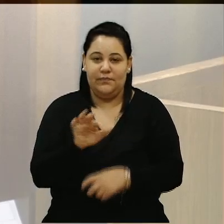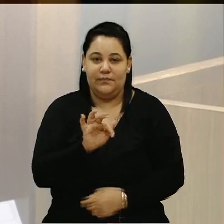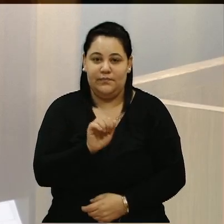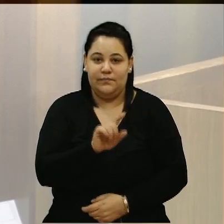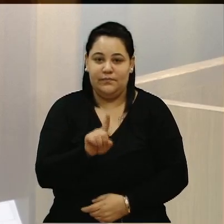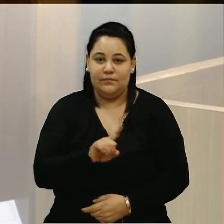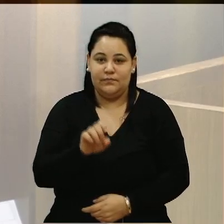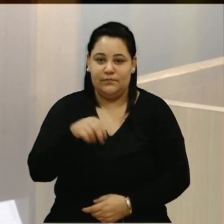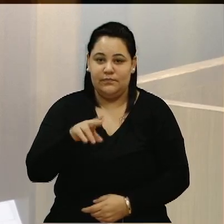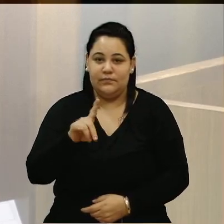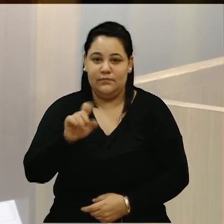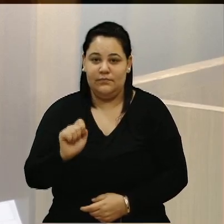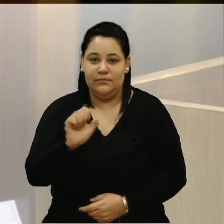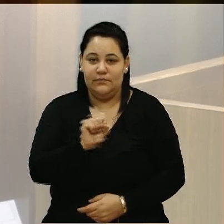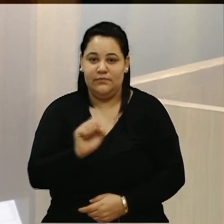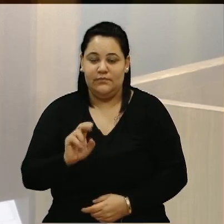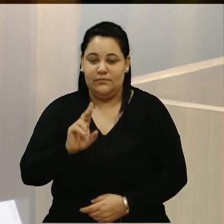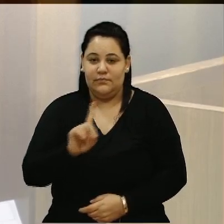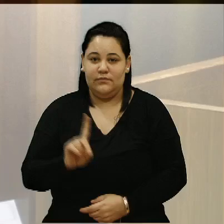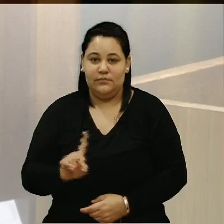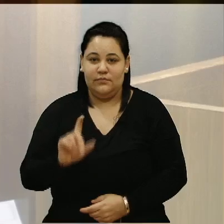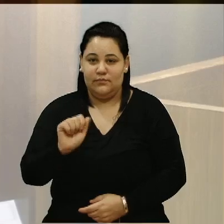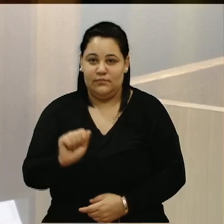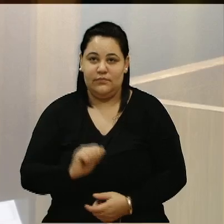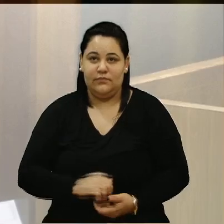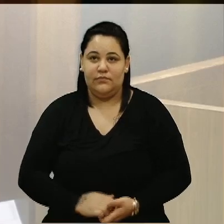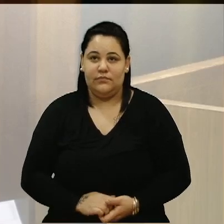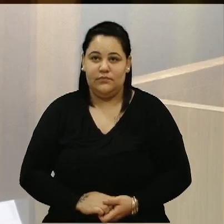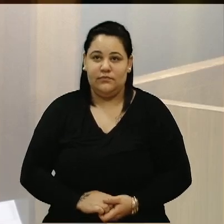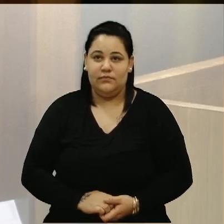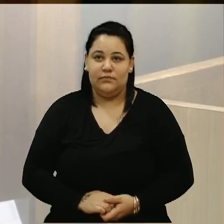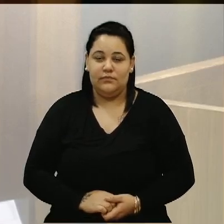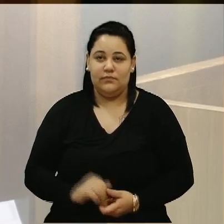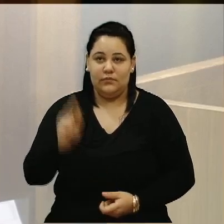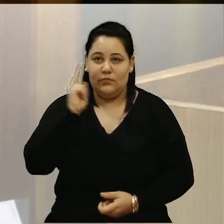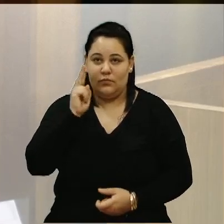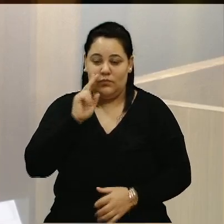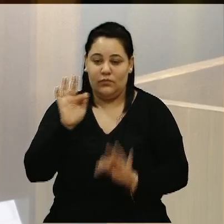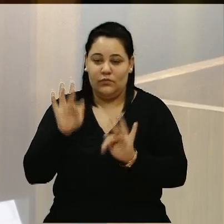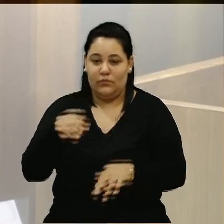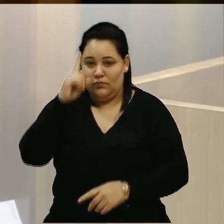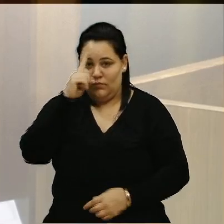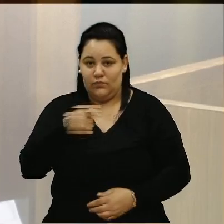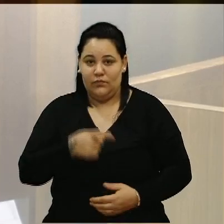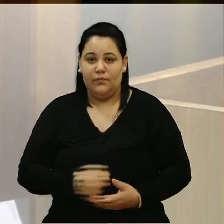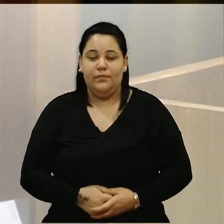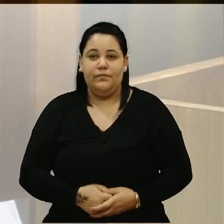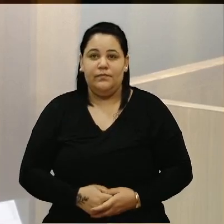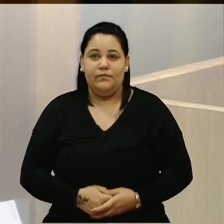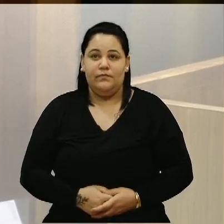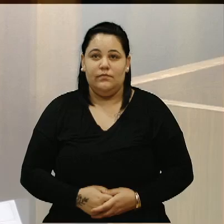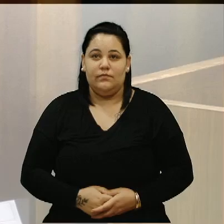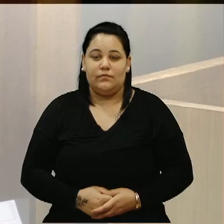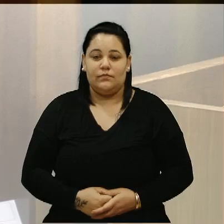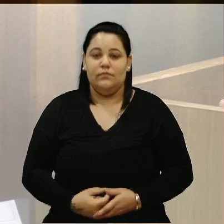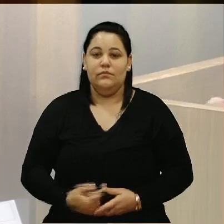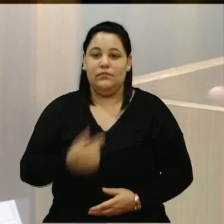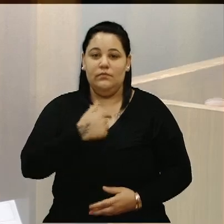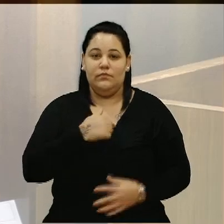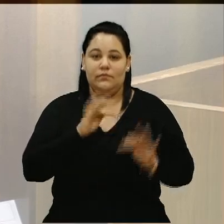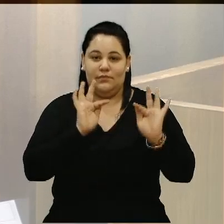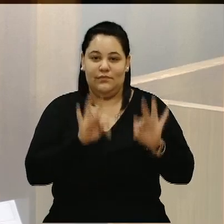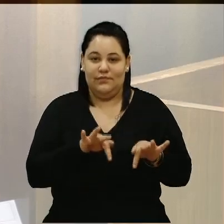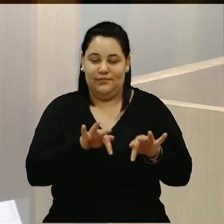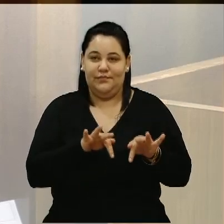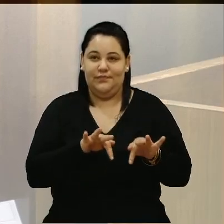que estamos ali há pouco tempo do final do mandato e eu concluindo aí com a cereja do bolo,